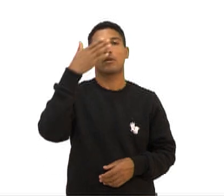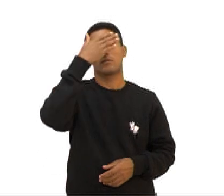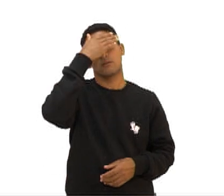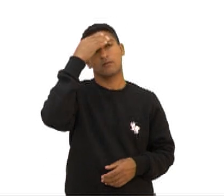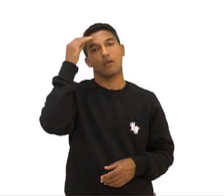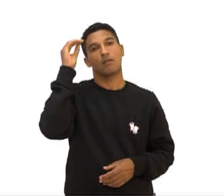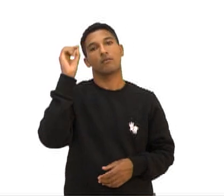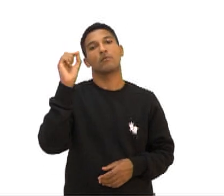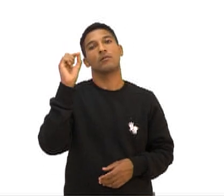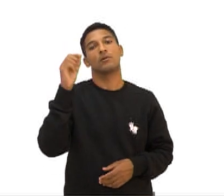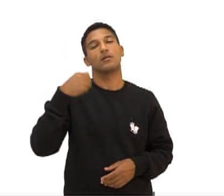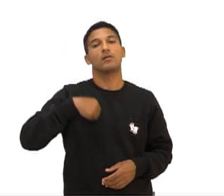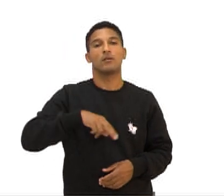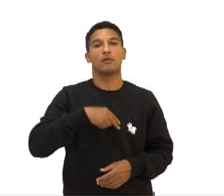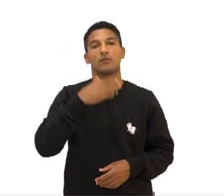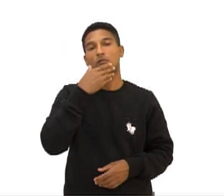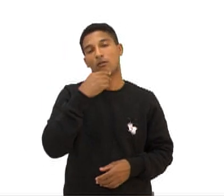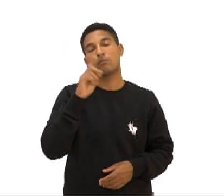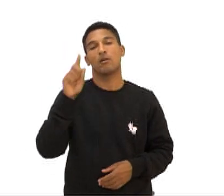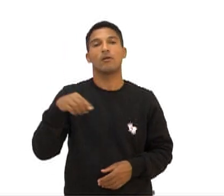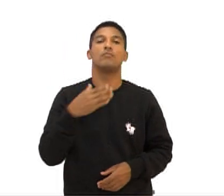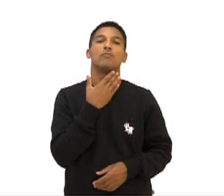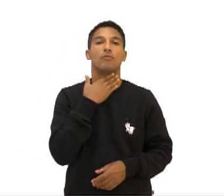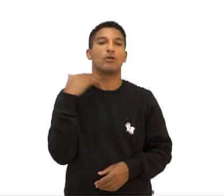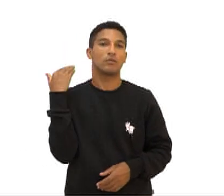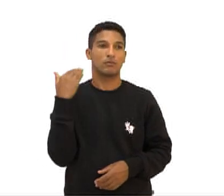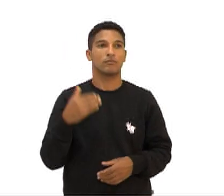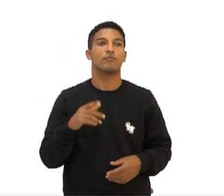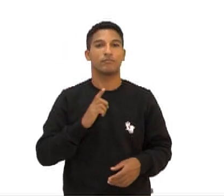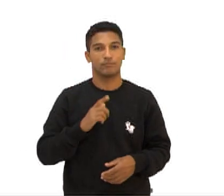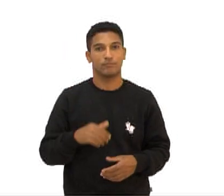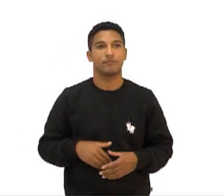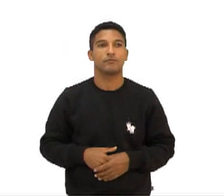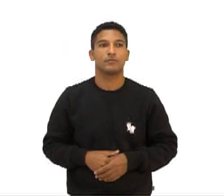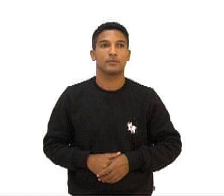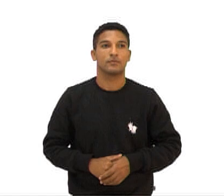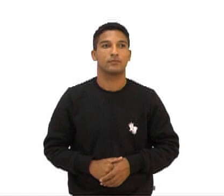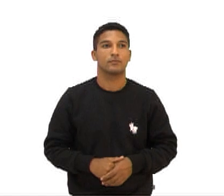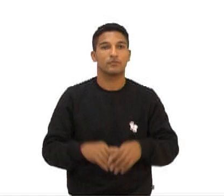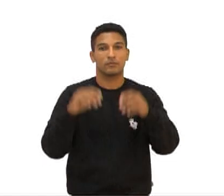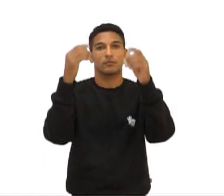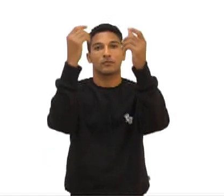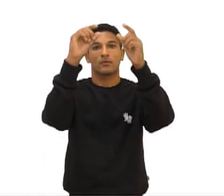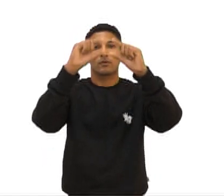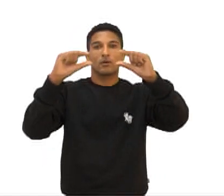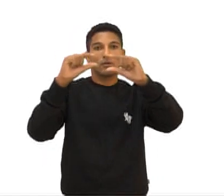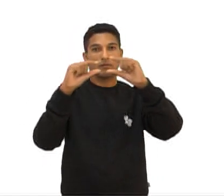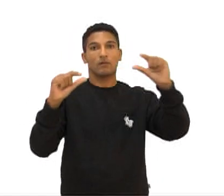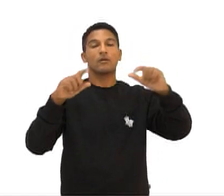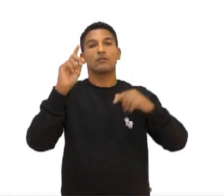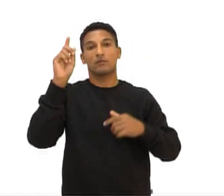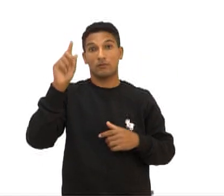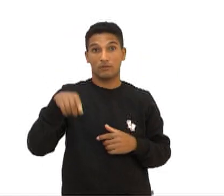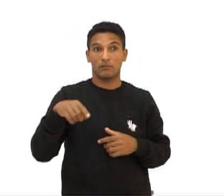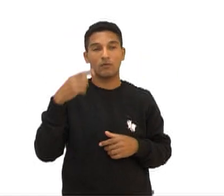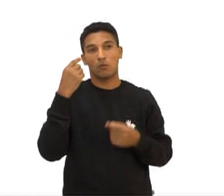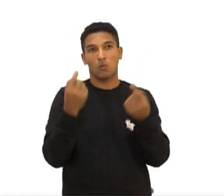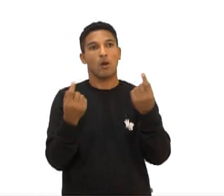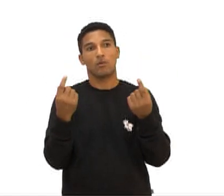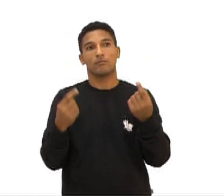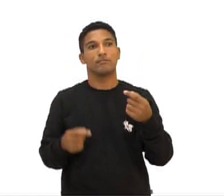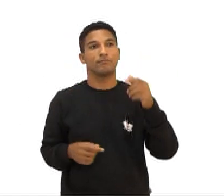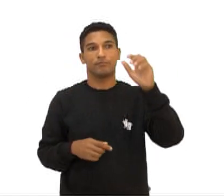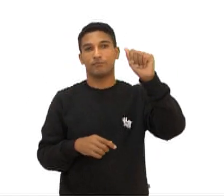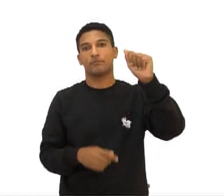todos mortais. A oração destacada é A, substantiva completiva nominal, B,